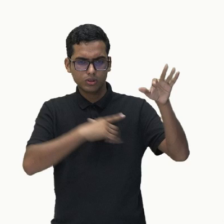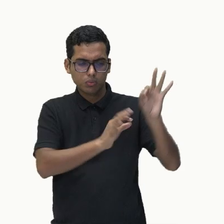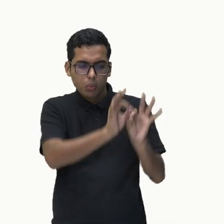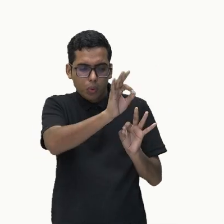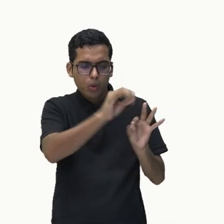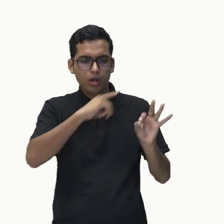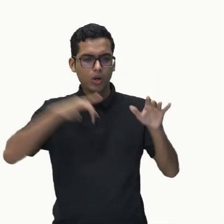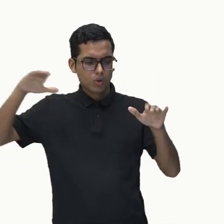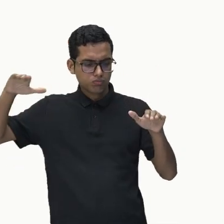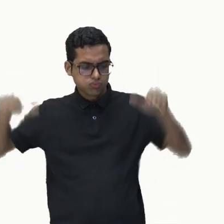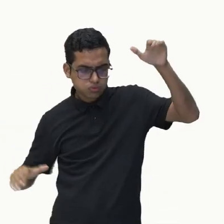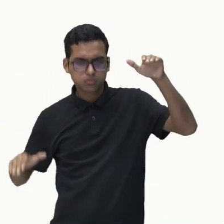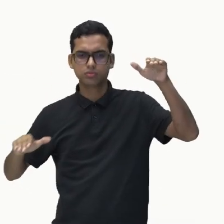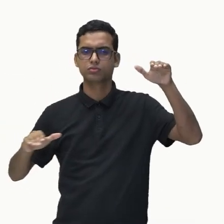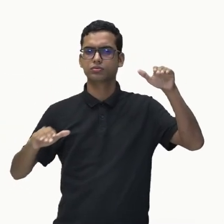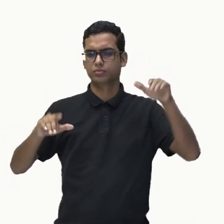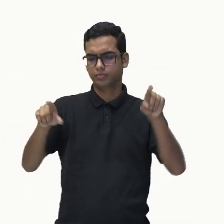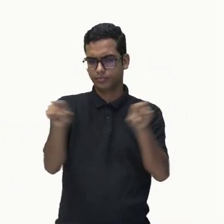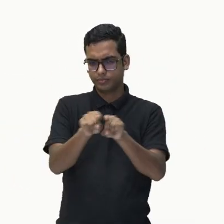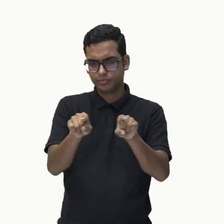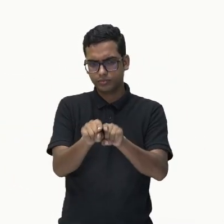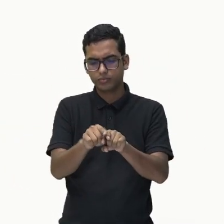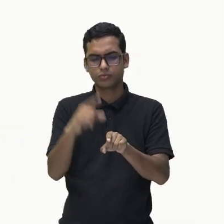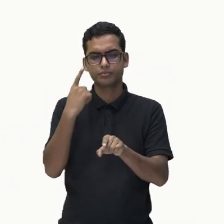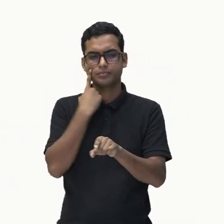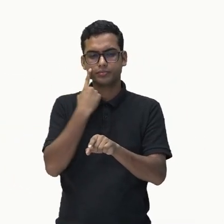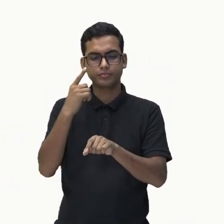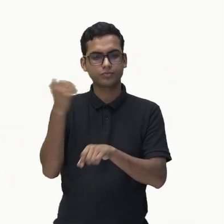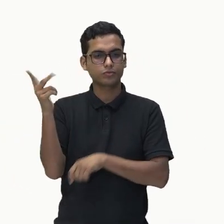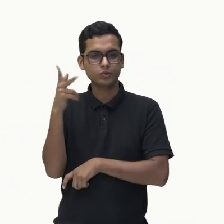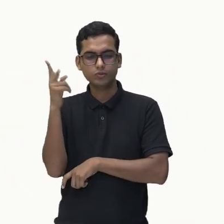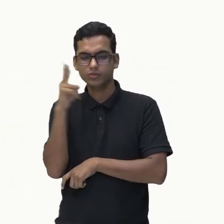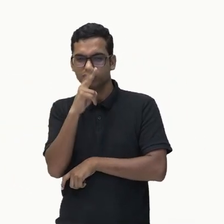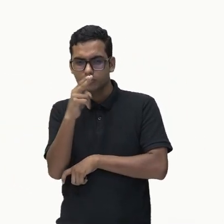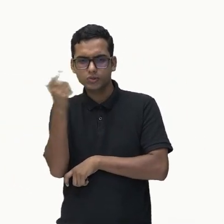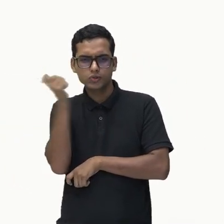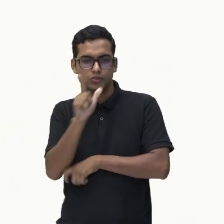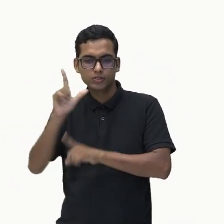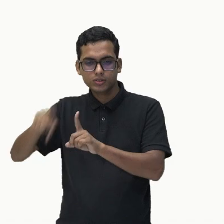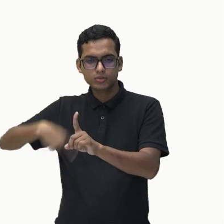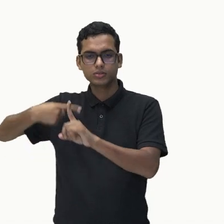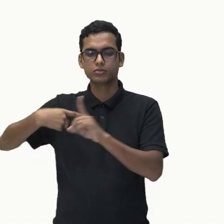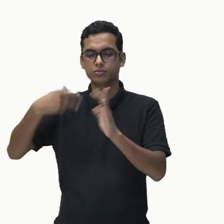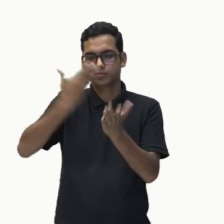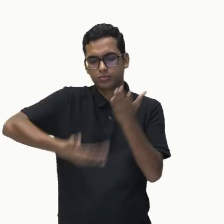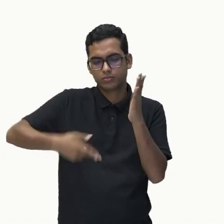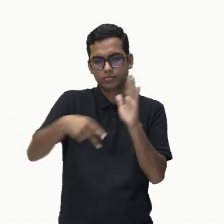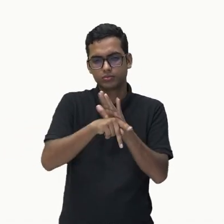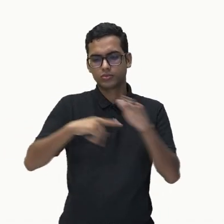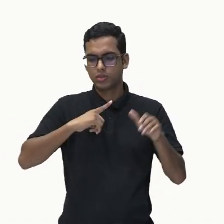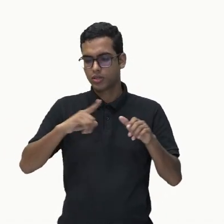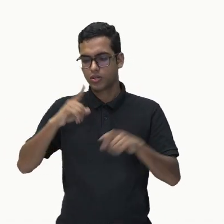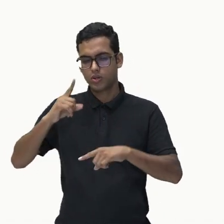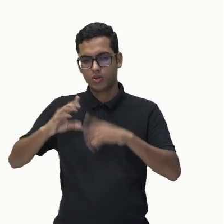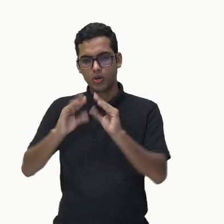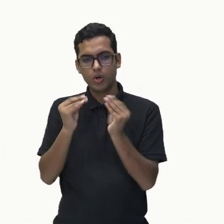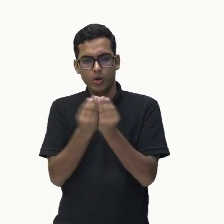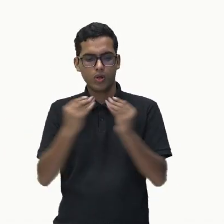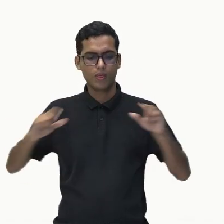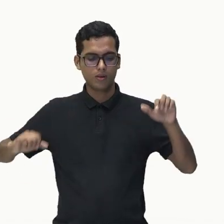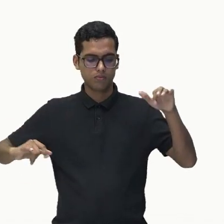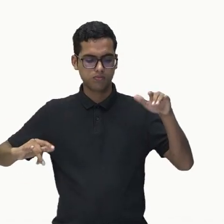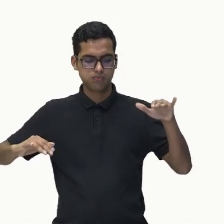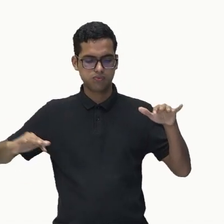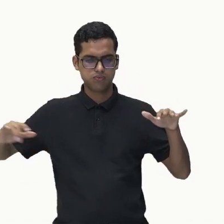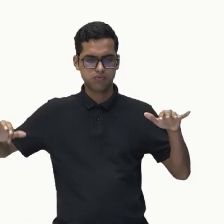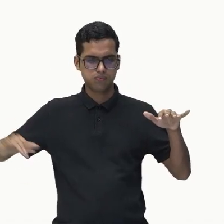se ganha na intensidade da força perde-se no deslocamento do êmbolo. Tá certo? Mas é